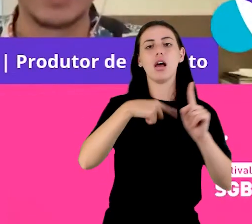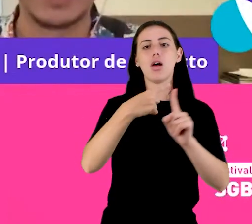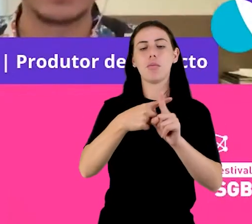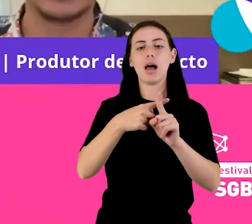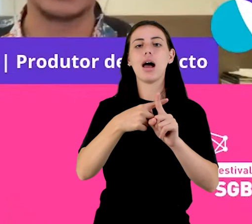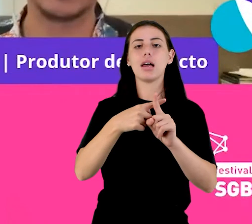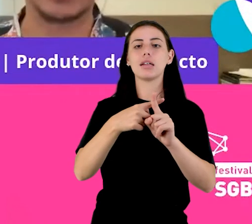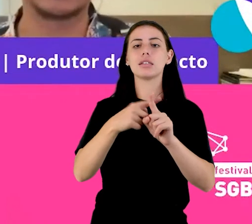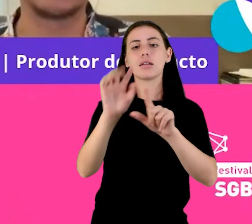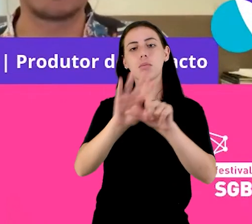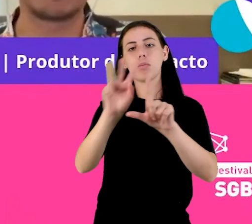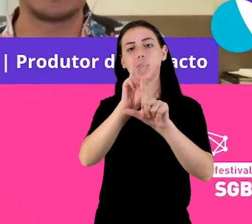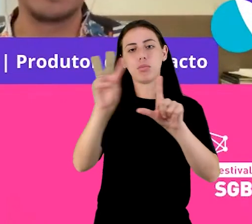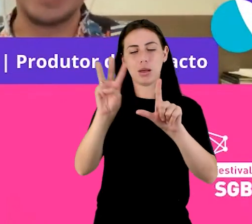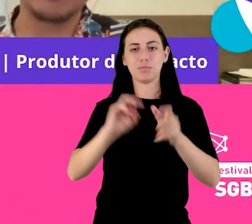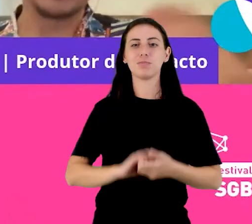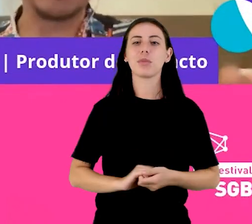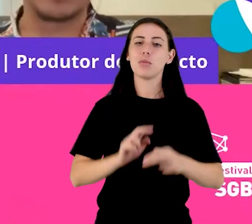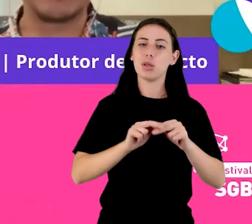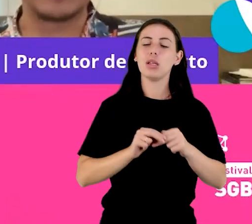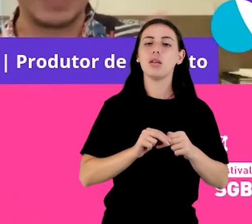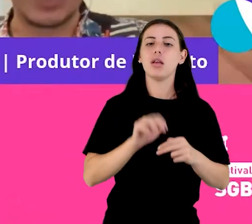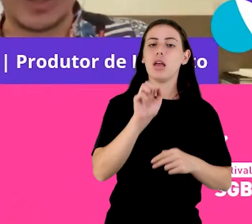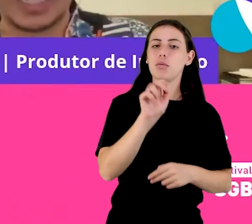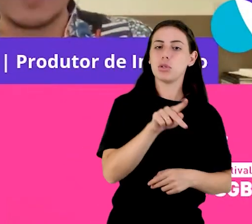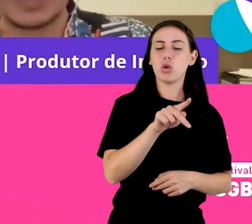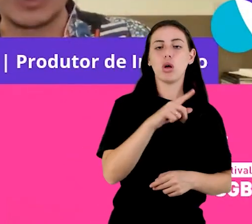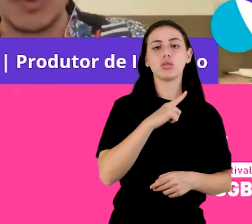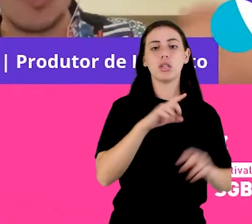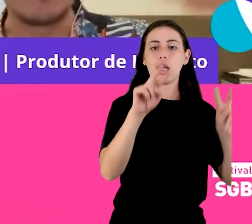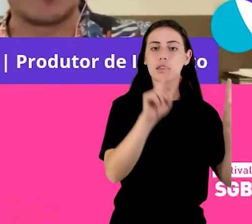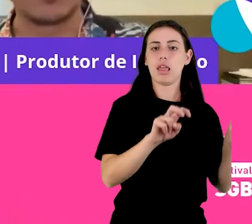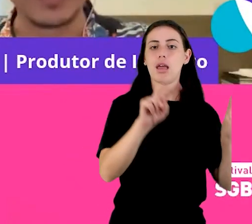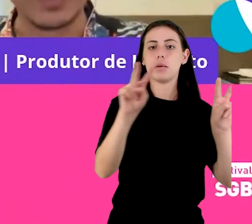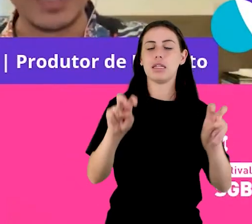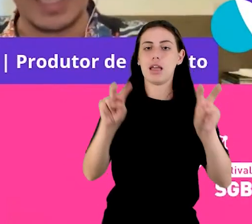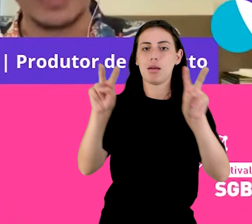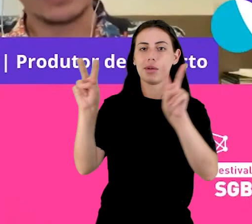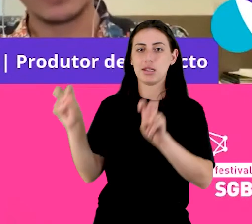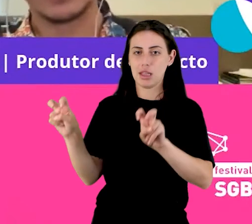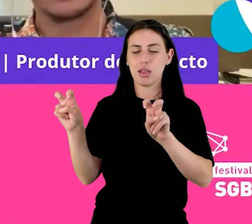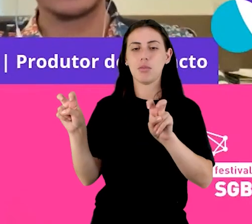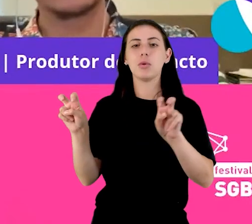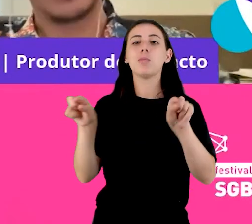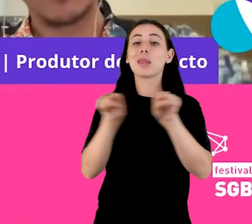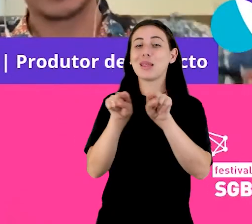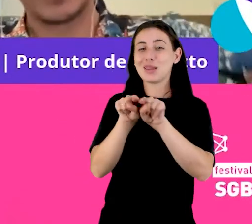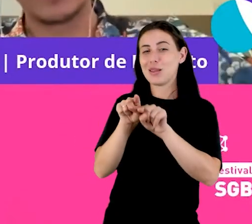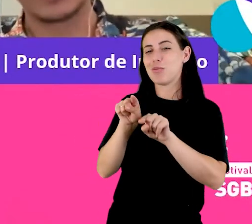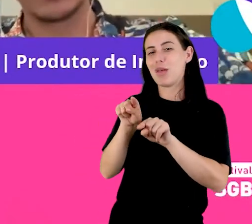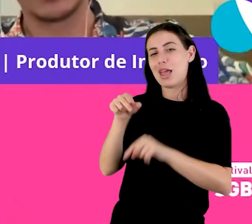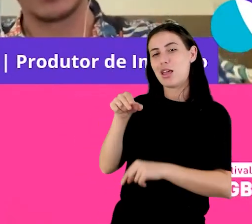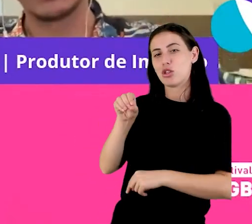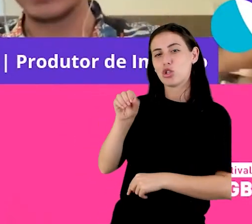ilustrar esse processo. E aí, por exemplo, fazendo o Chaco a Trava, já surgiu um novo ponto interessante que a gente quer começar